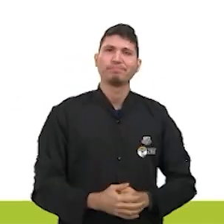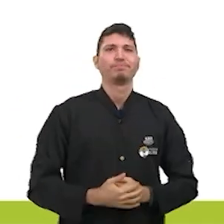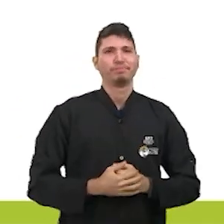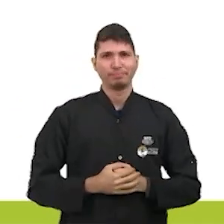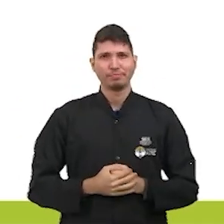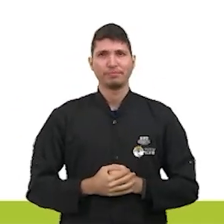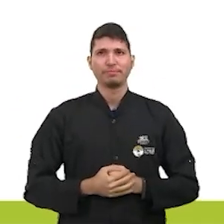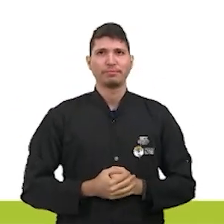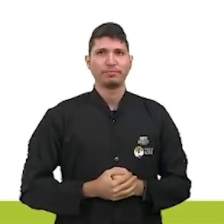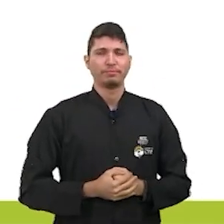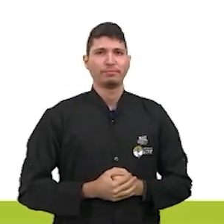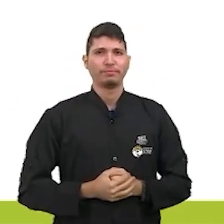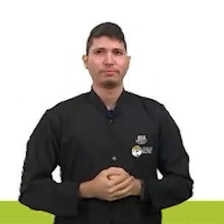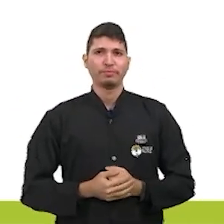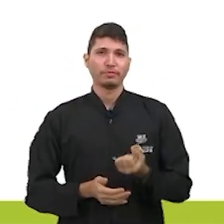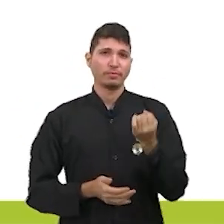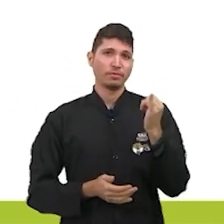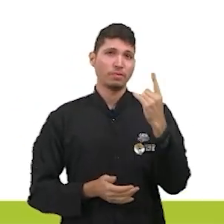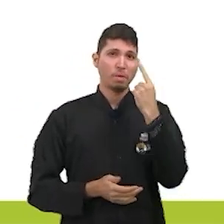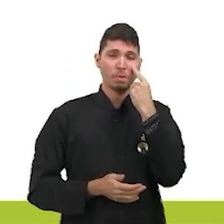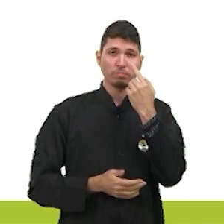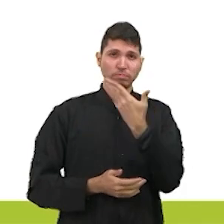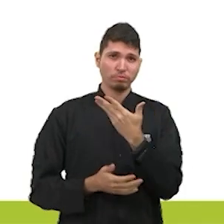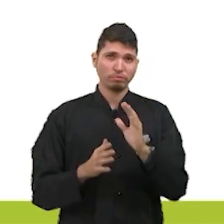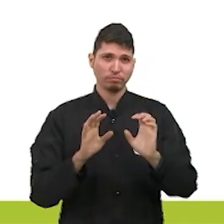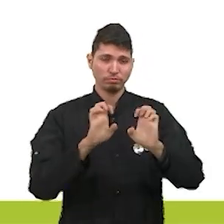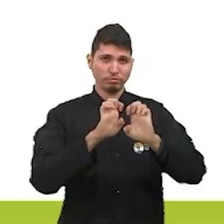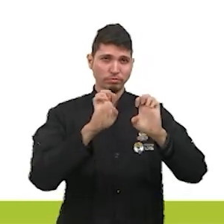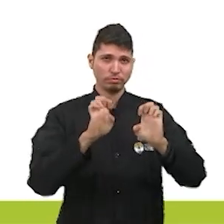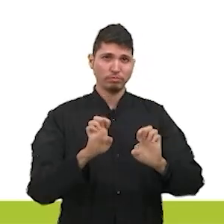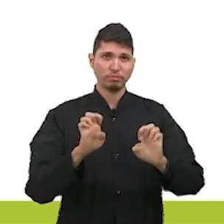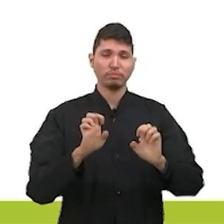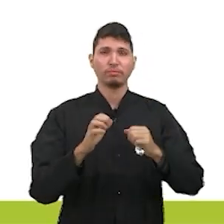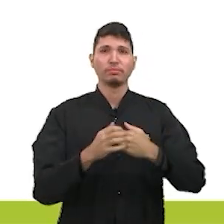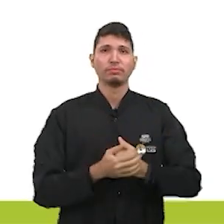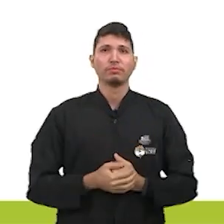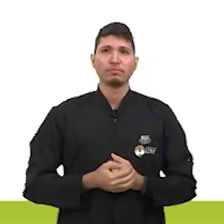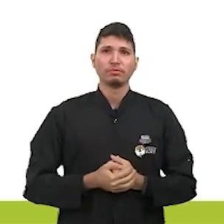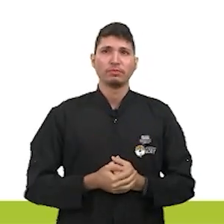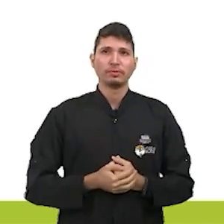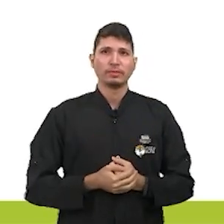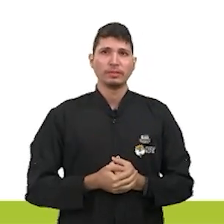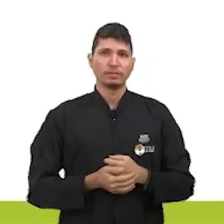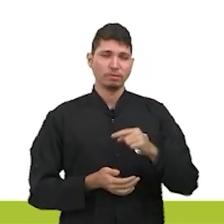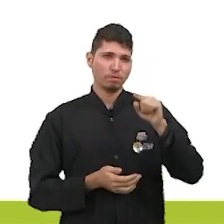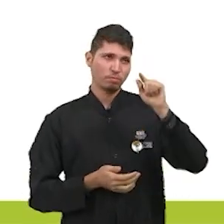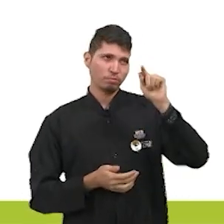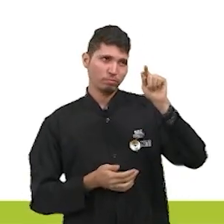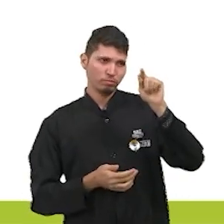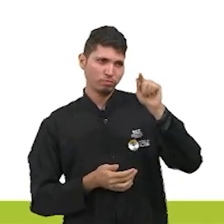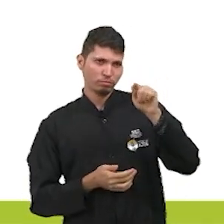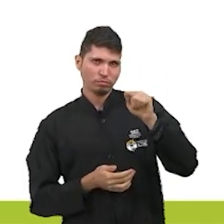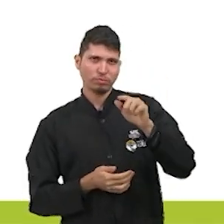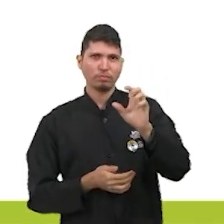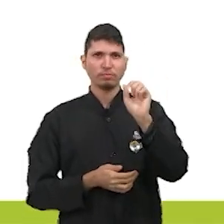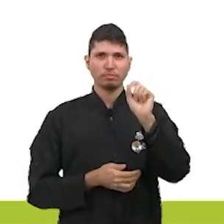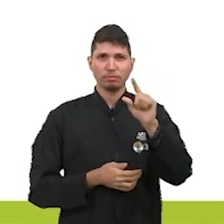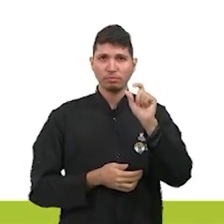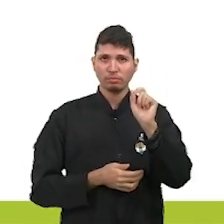acontecer. Olha, se você analisar aqui na estrutura, os pontilhados que estão na cor